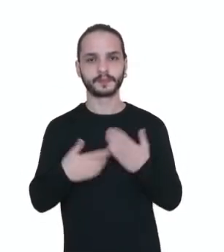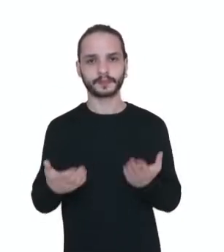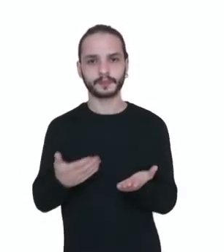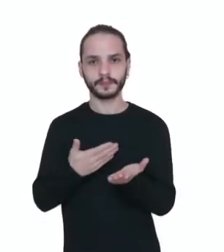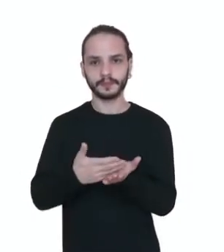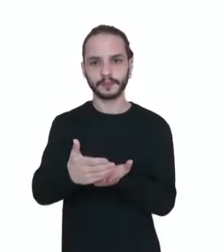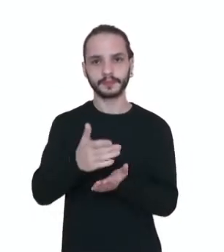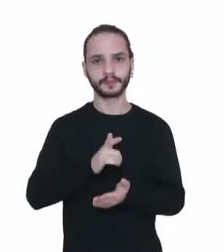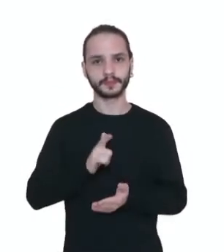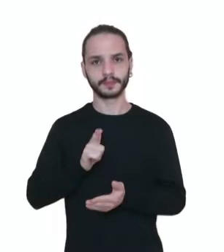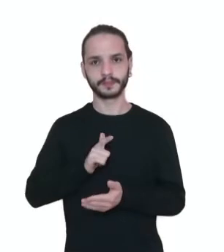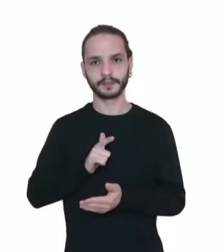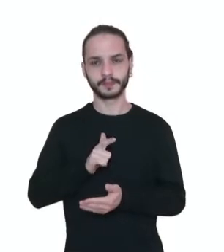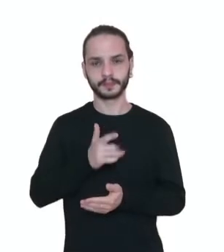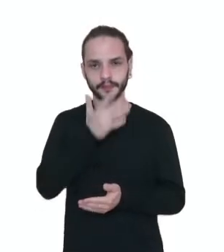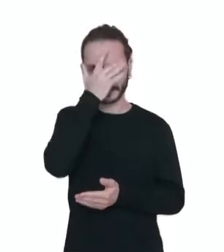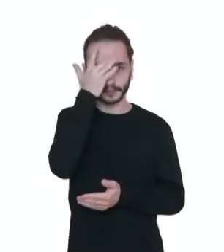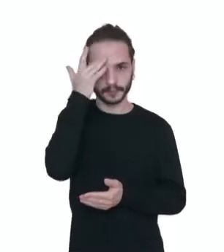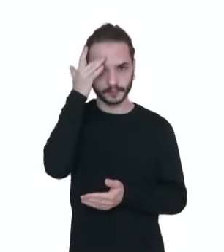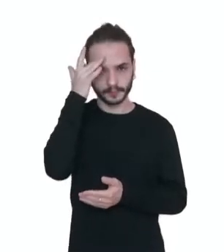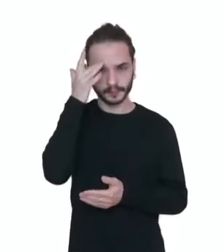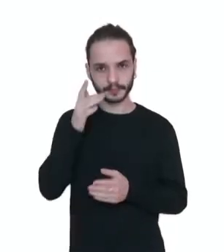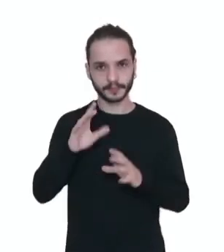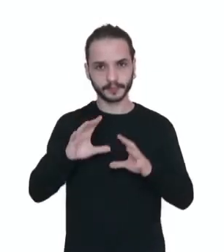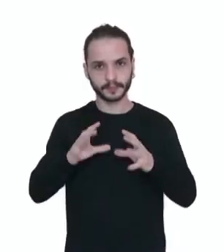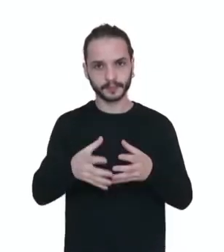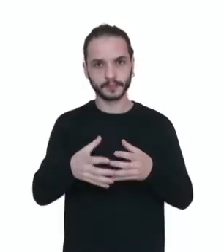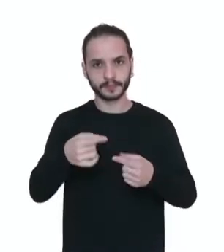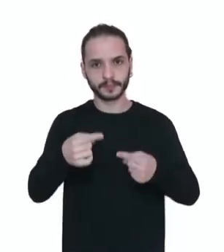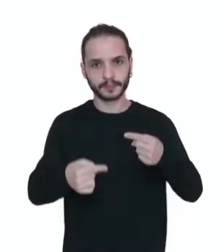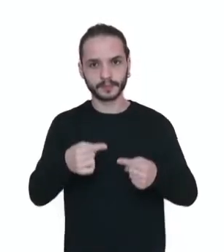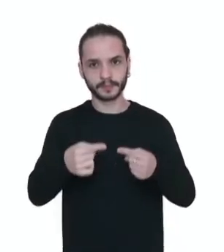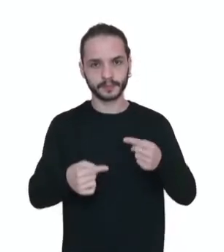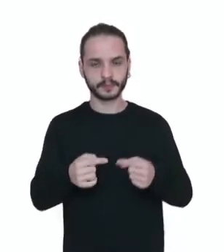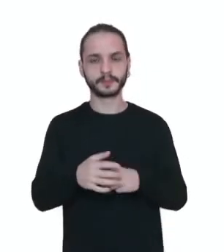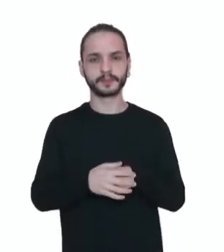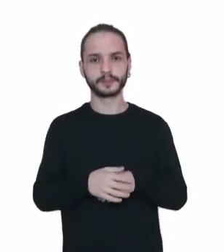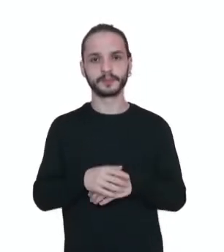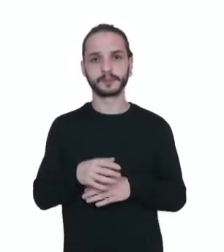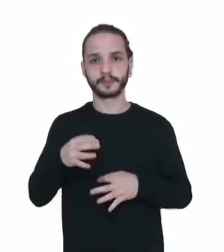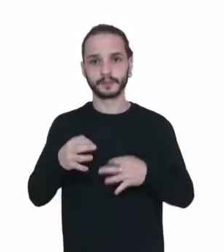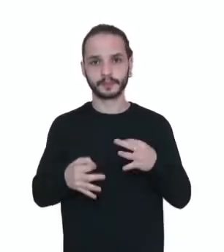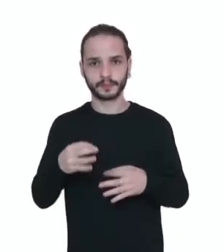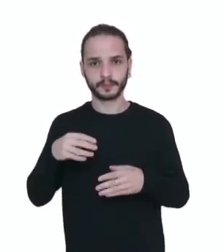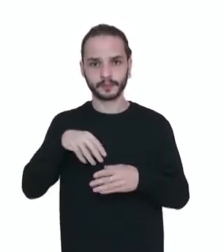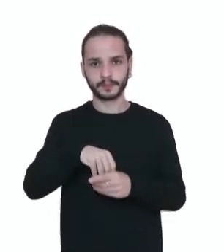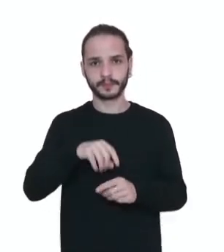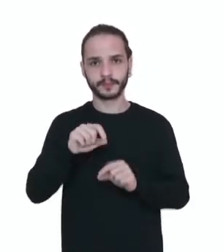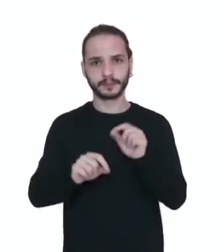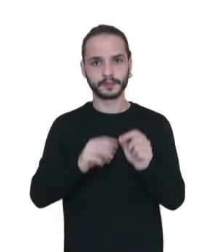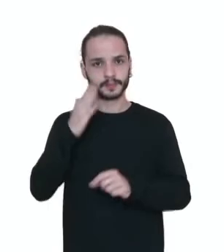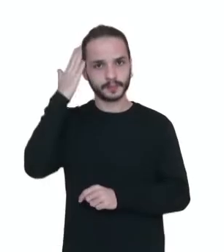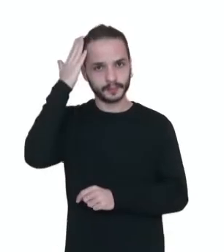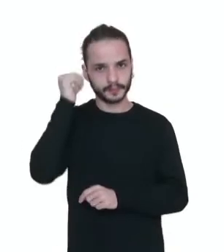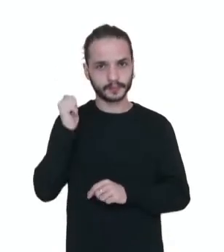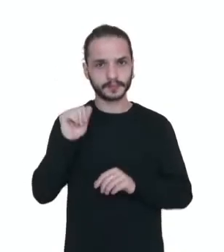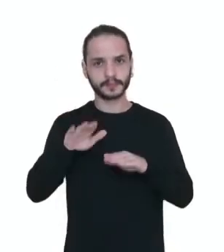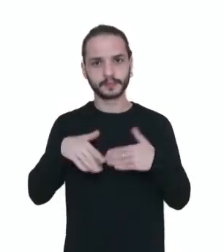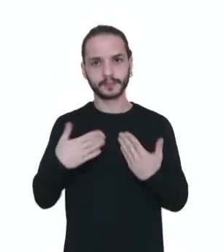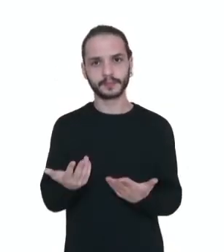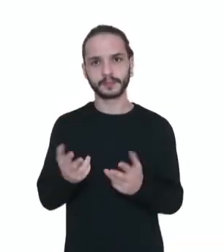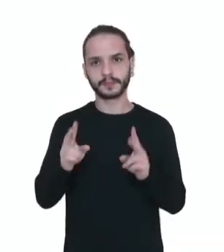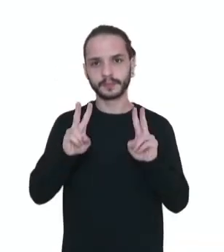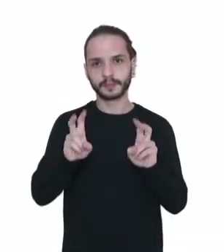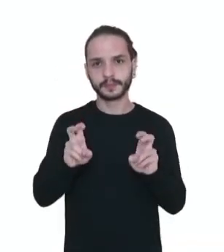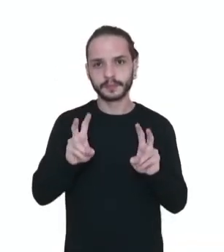ter a presença do debatedor, né? O debatedor de um júri simulado deve saber qual é o tema do debate